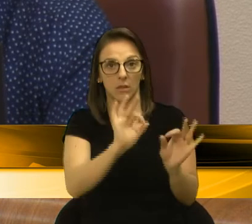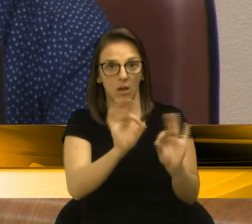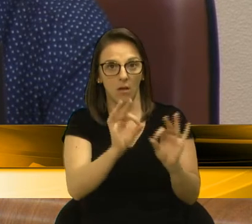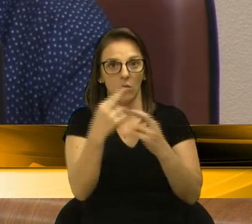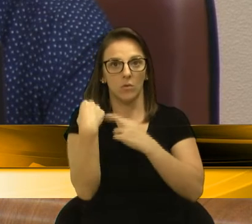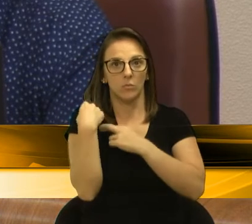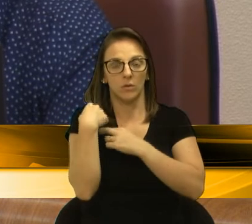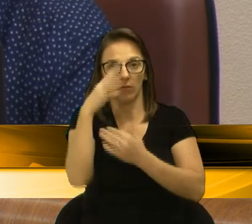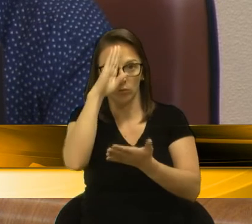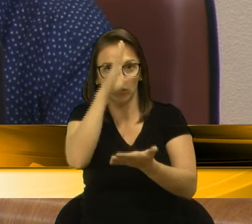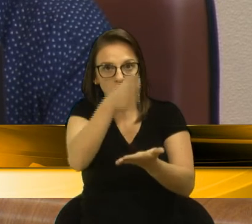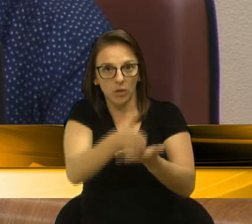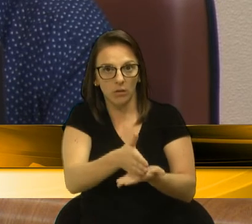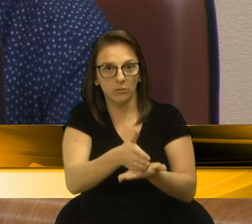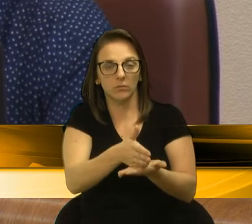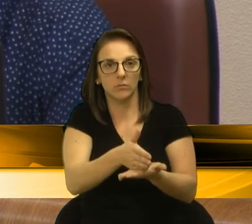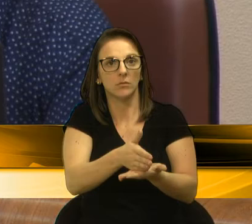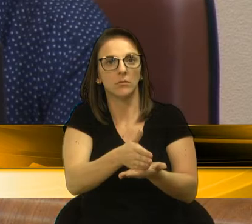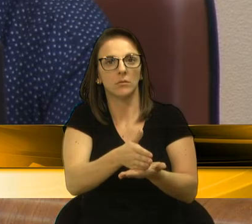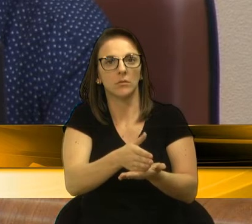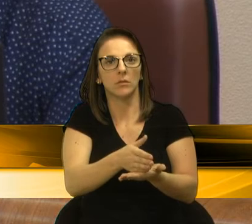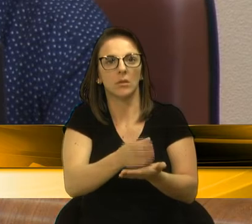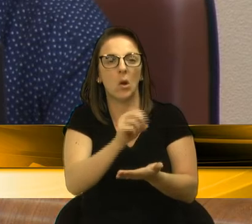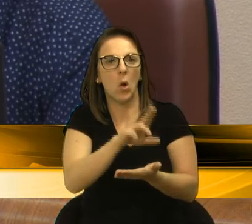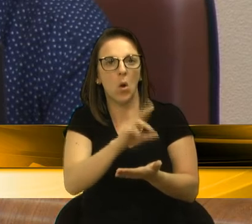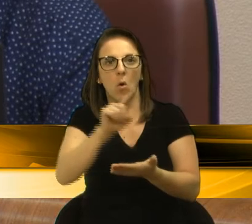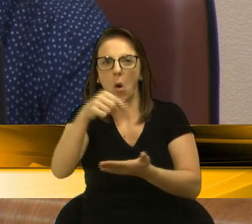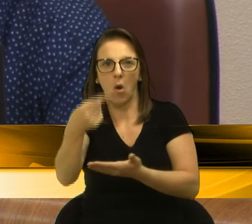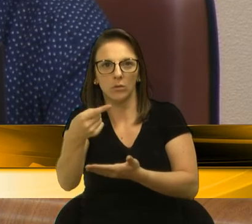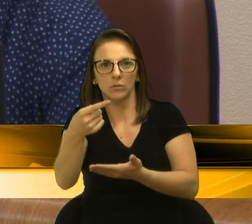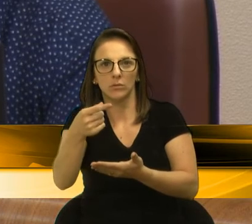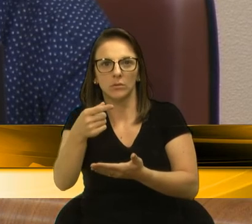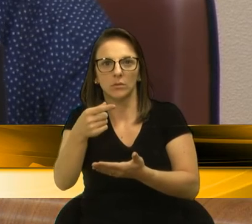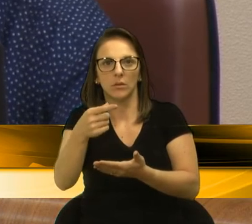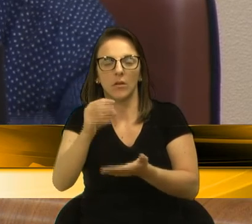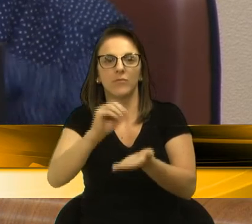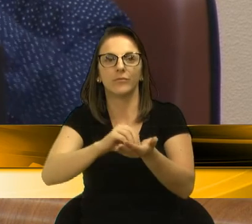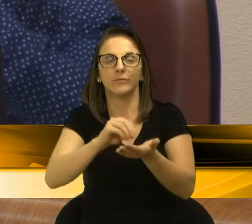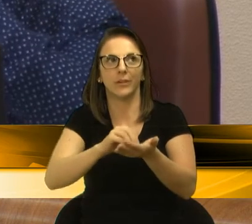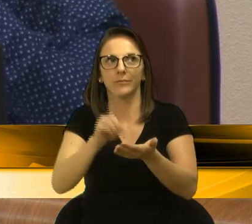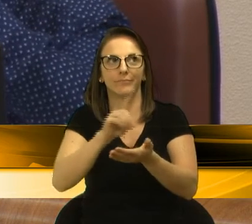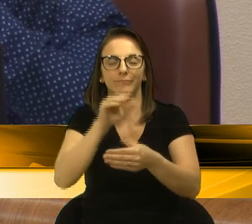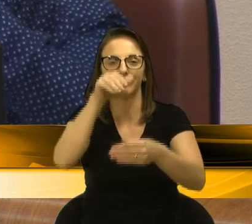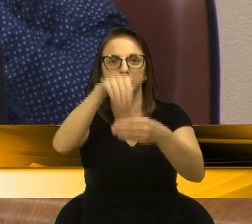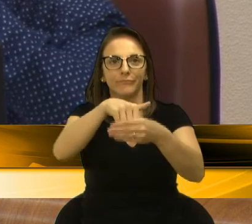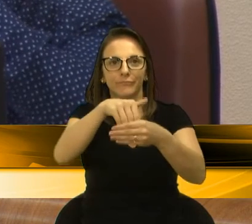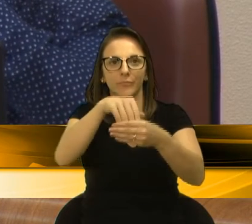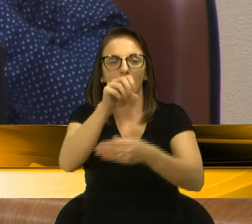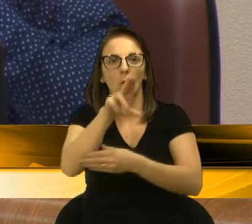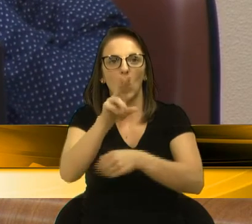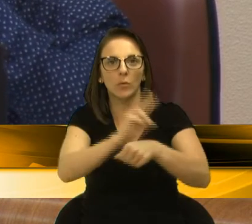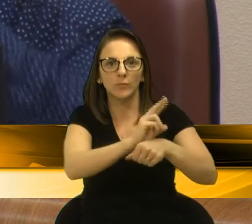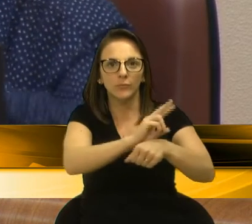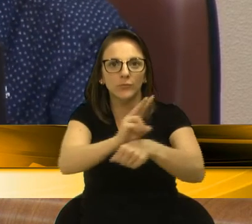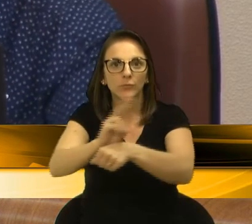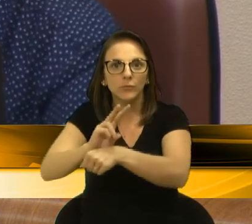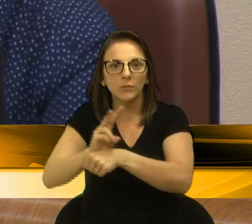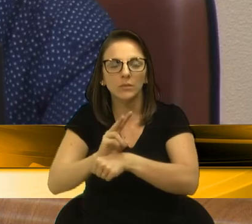diretamente e indiretamente por culpa em elegendo ou em vigilando, nada, porém,